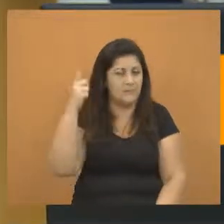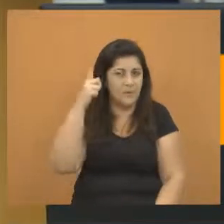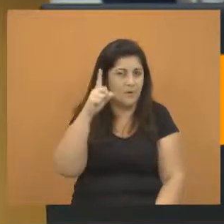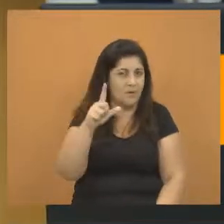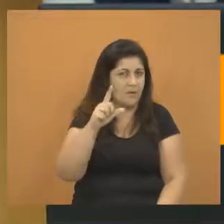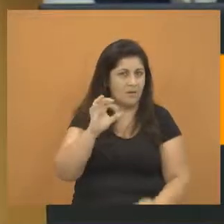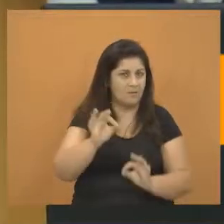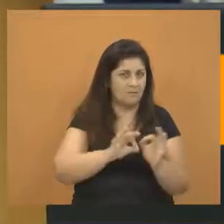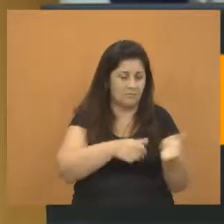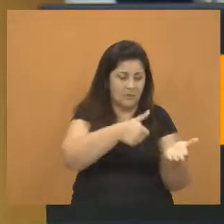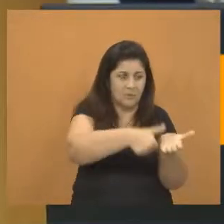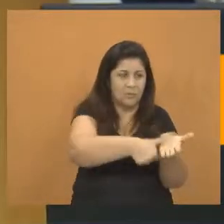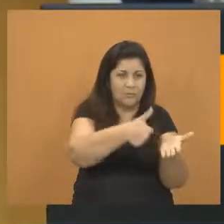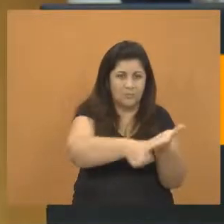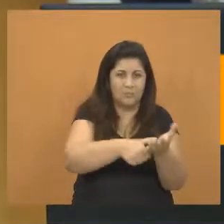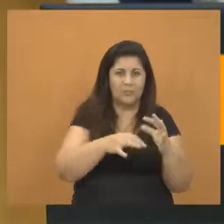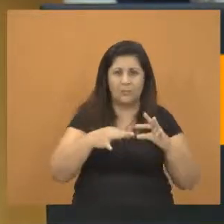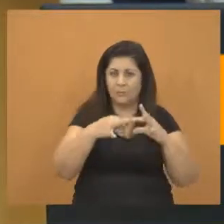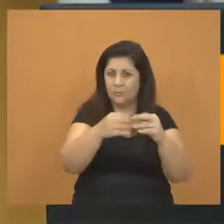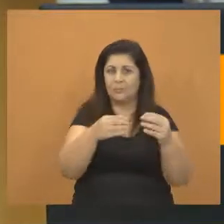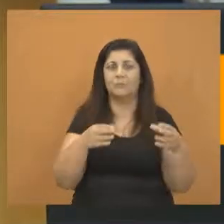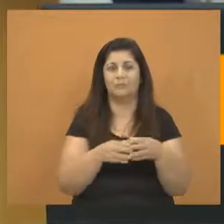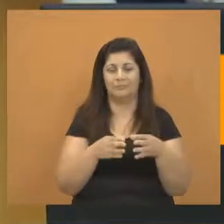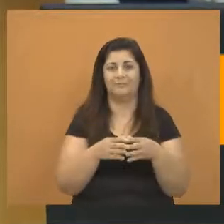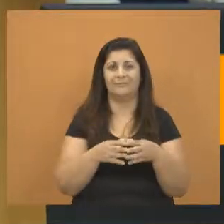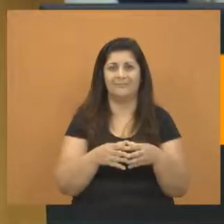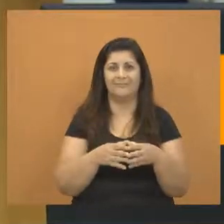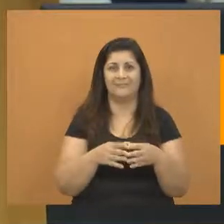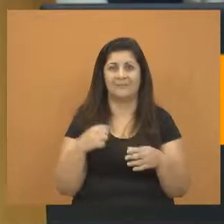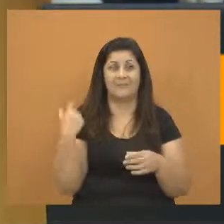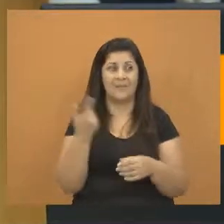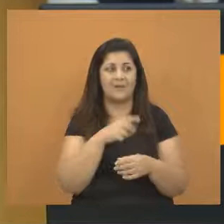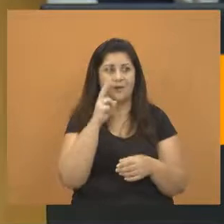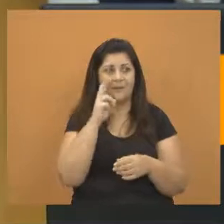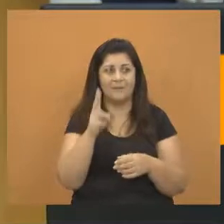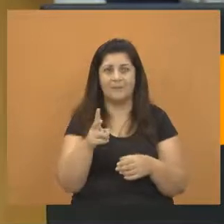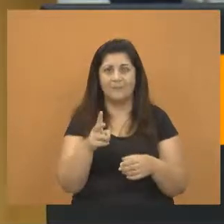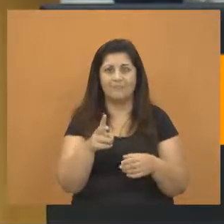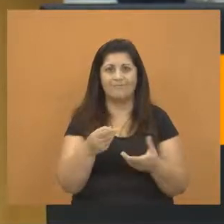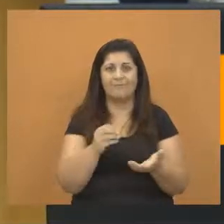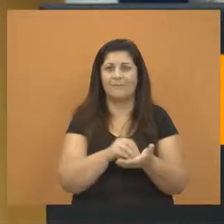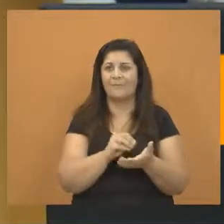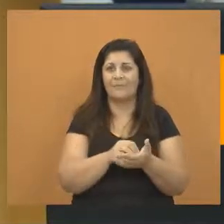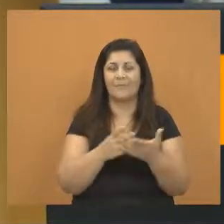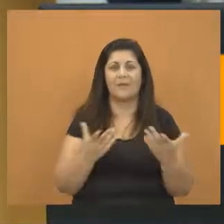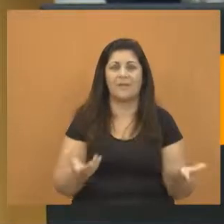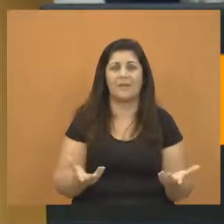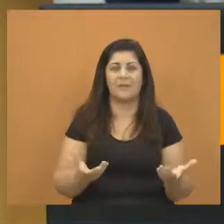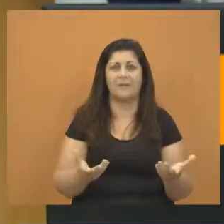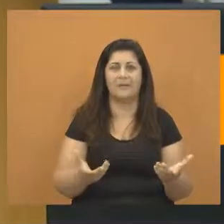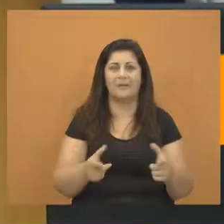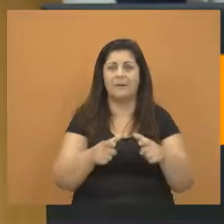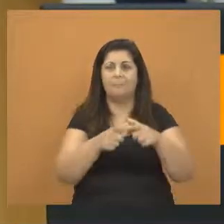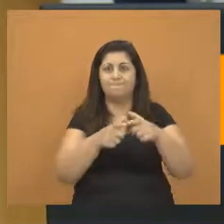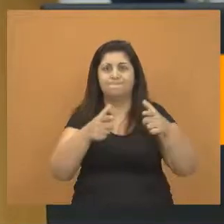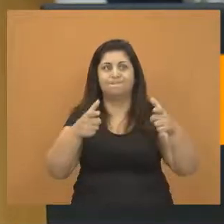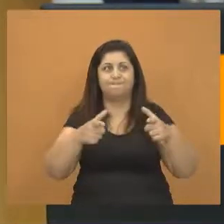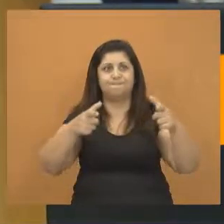de regularizar todos esses bairros, né, que a gente vê de uma forma bem precária, que vai aumentando, que